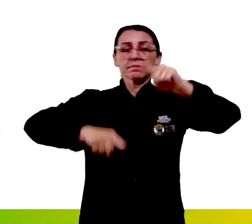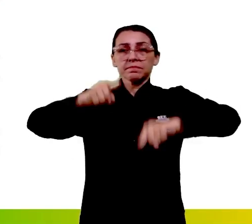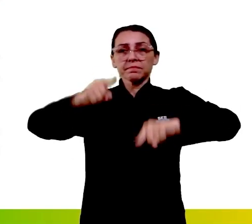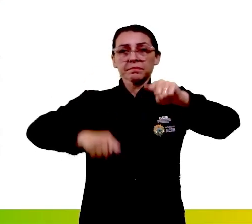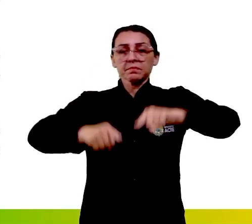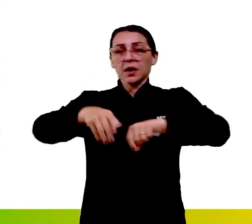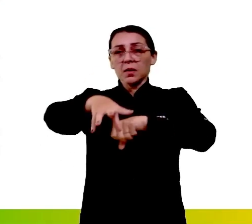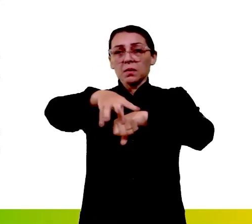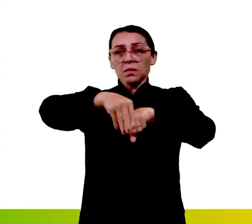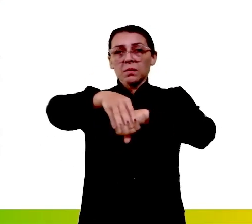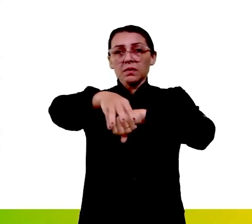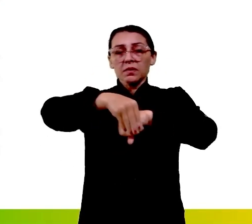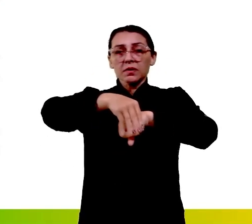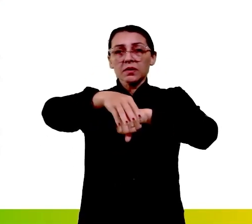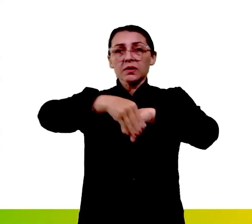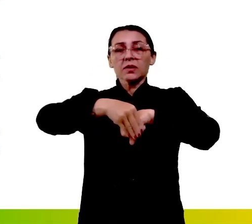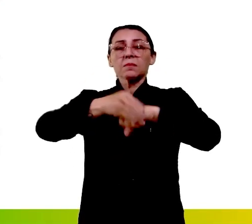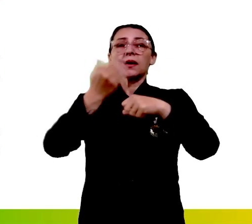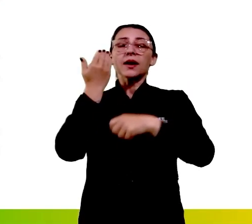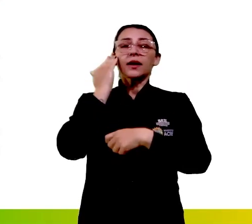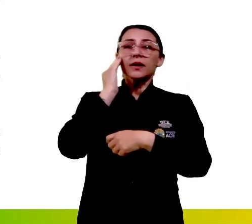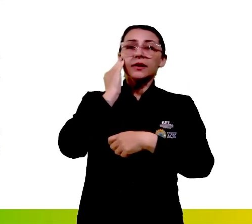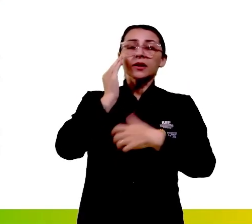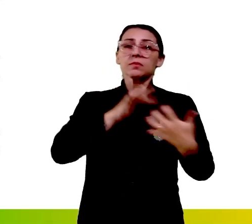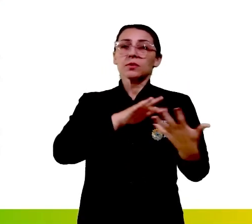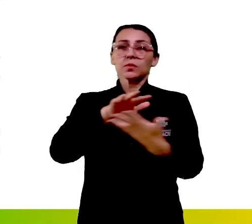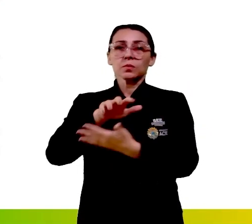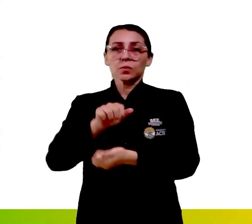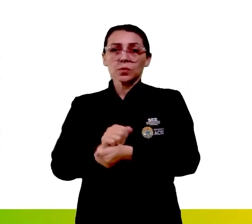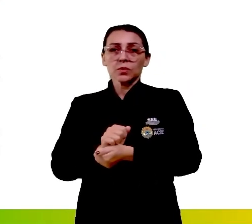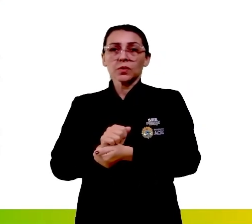para o conhecimento e para a compreensão do mundo.